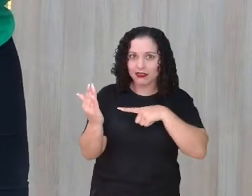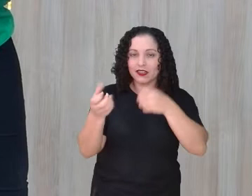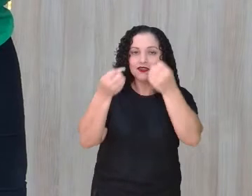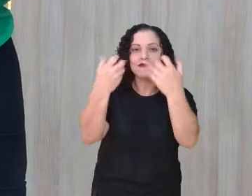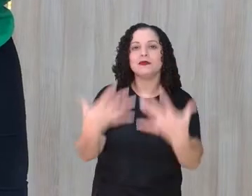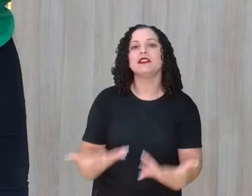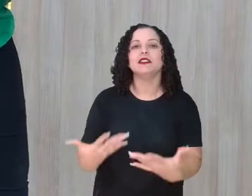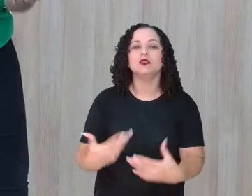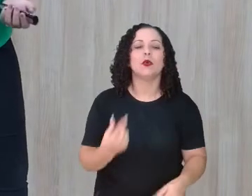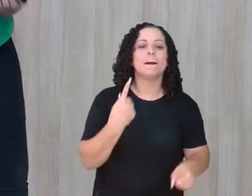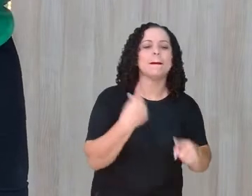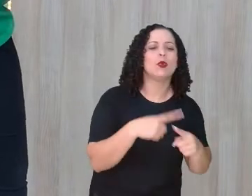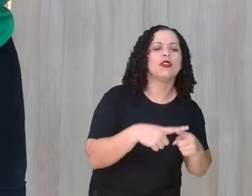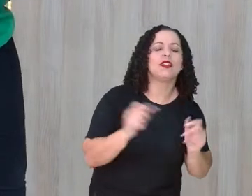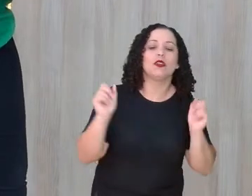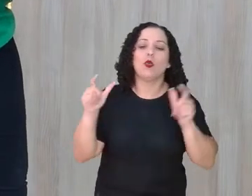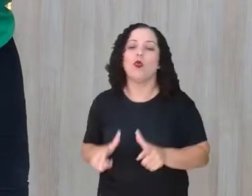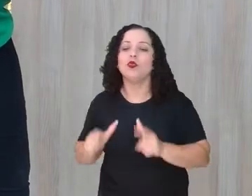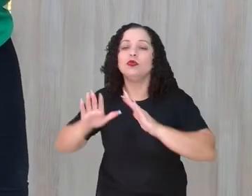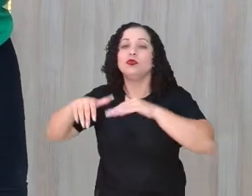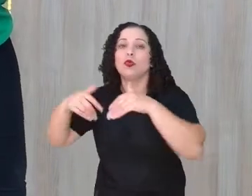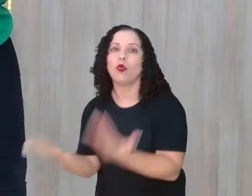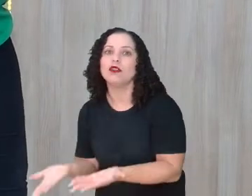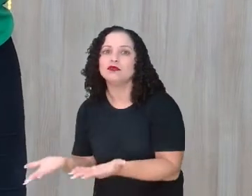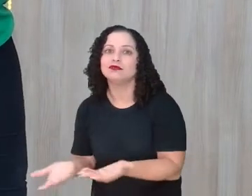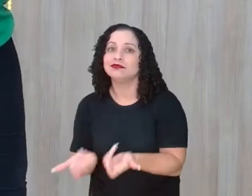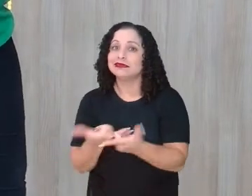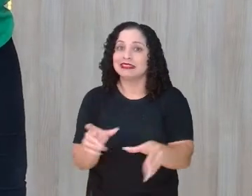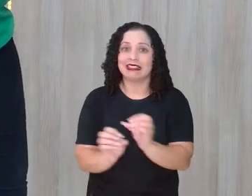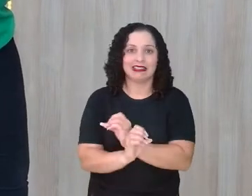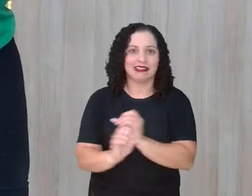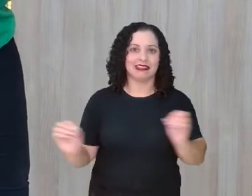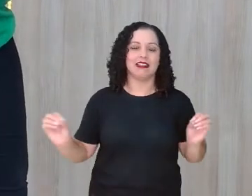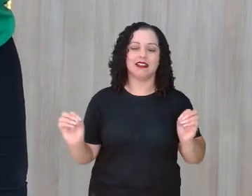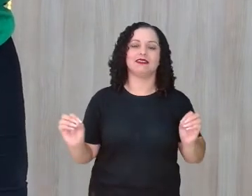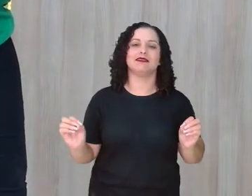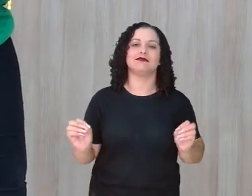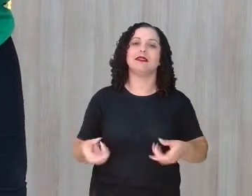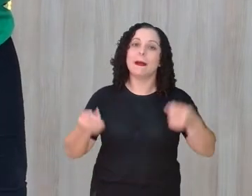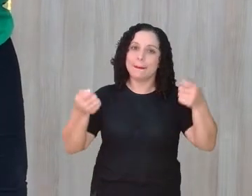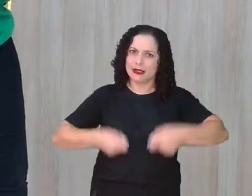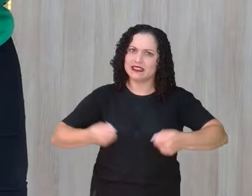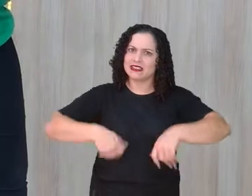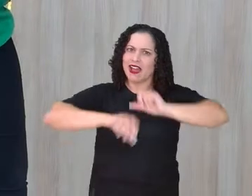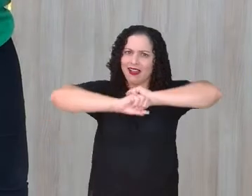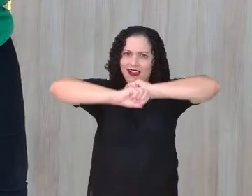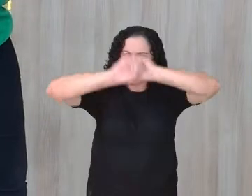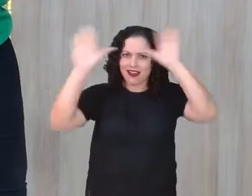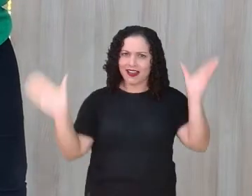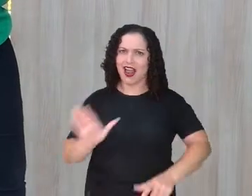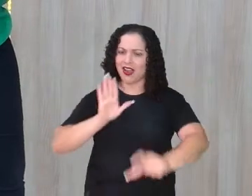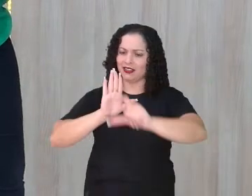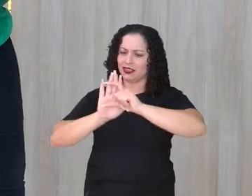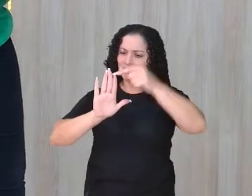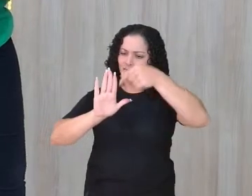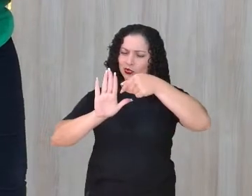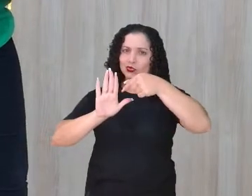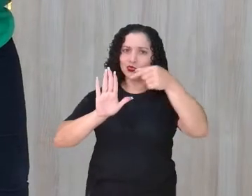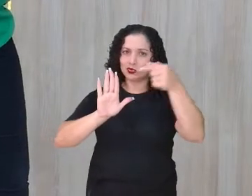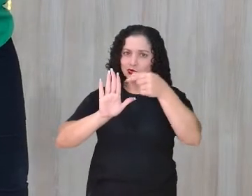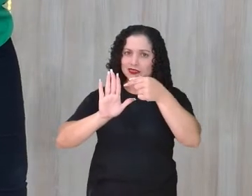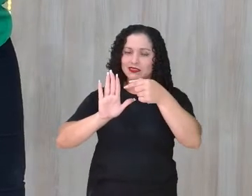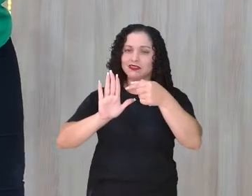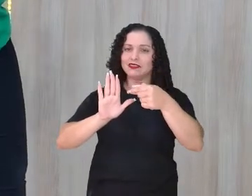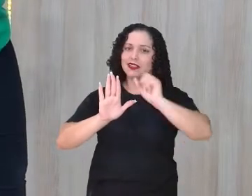quando, onde e por quê. Não tem. Precisa essas informações chegarem para a gente de forma bem